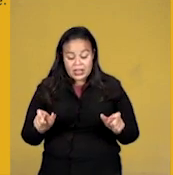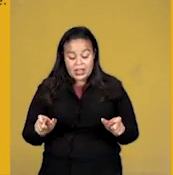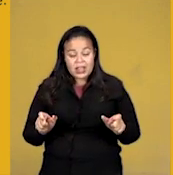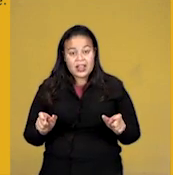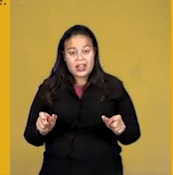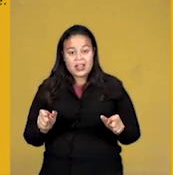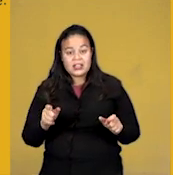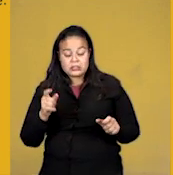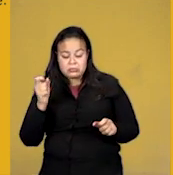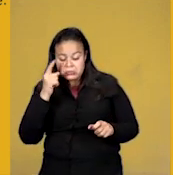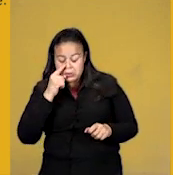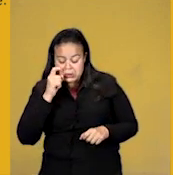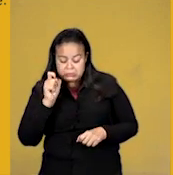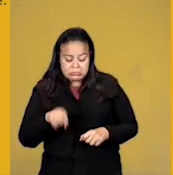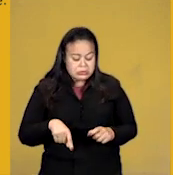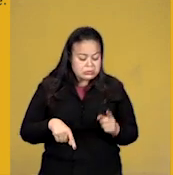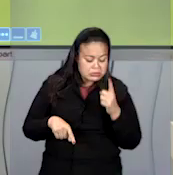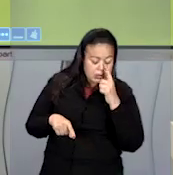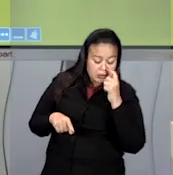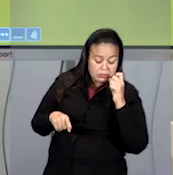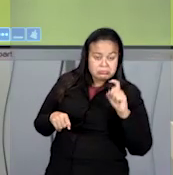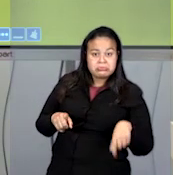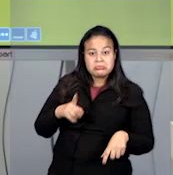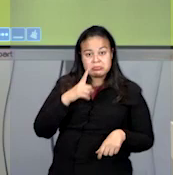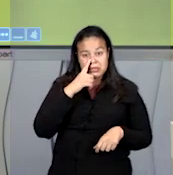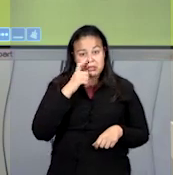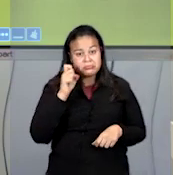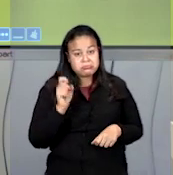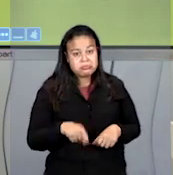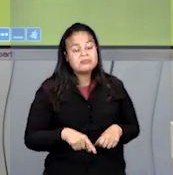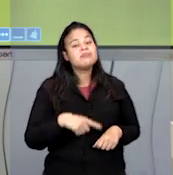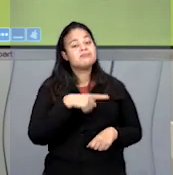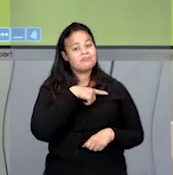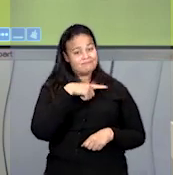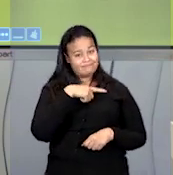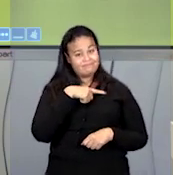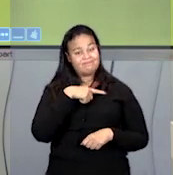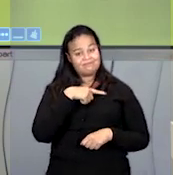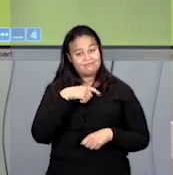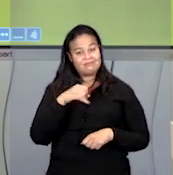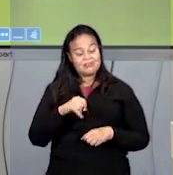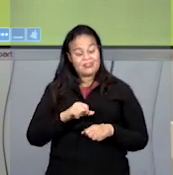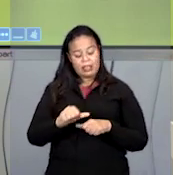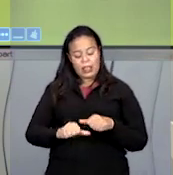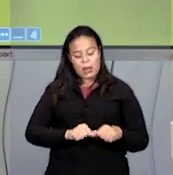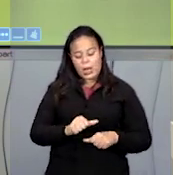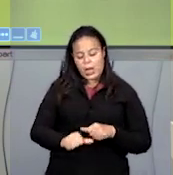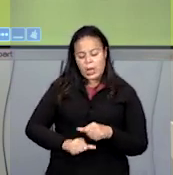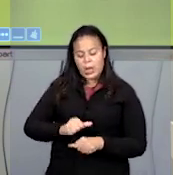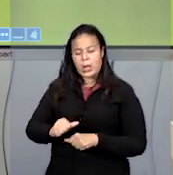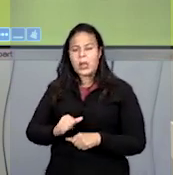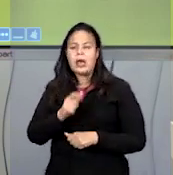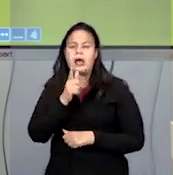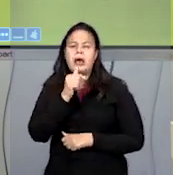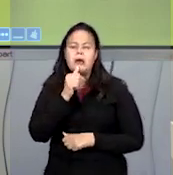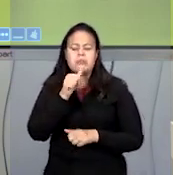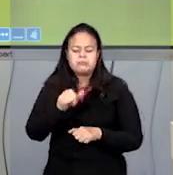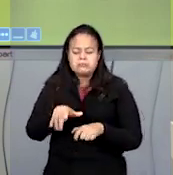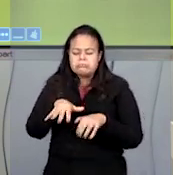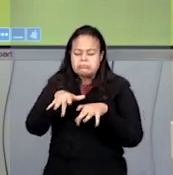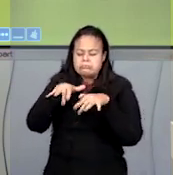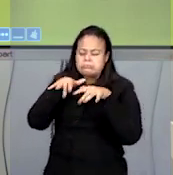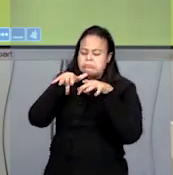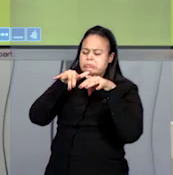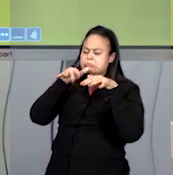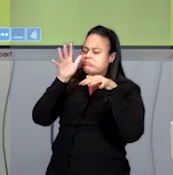resíduos sólidos, ou seja, lixo. O lixo em decomposição produz um líquido muito mal cheiroso,